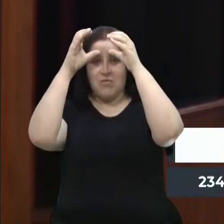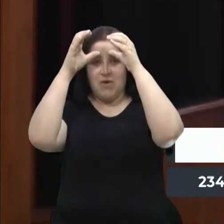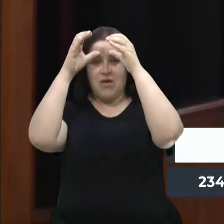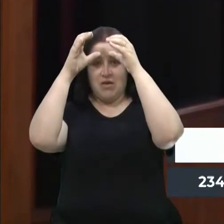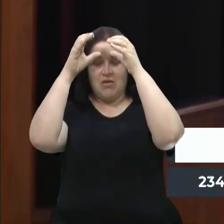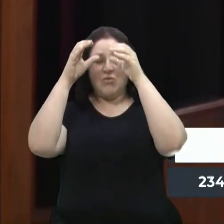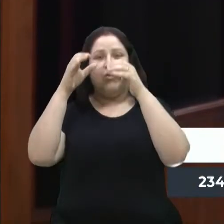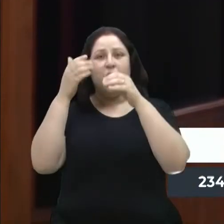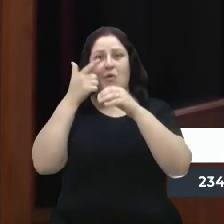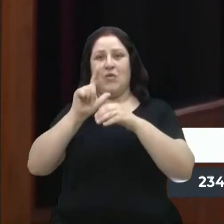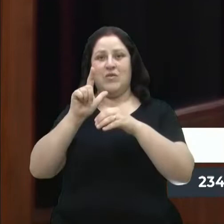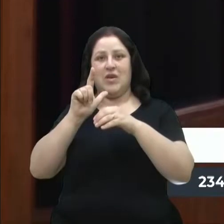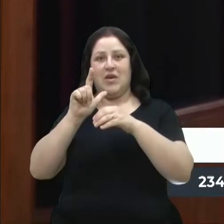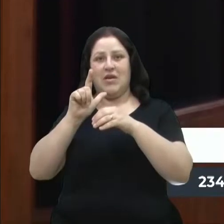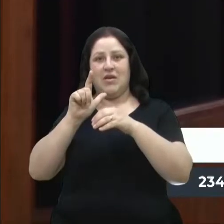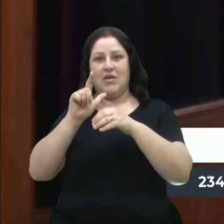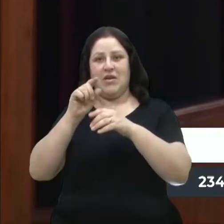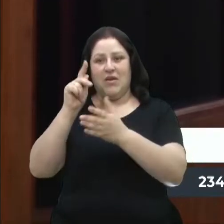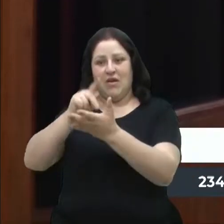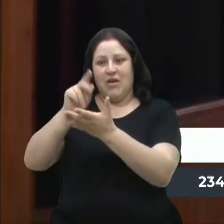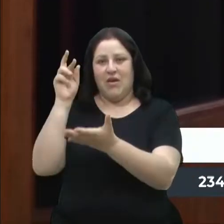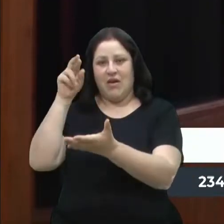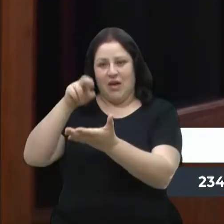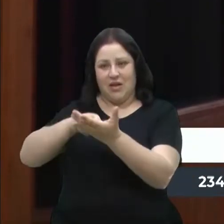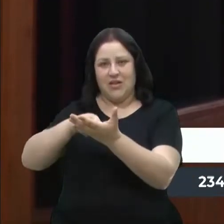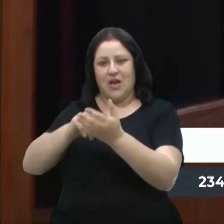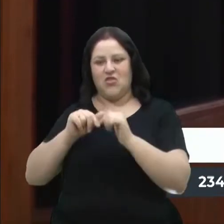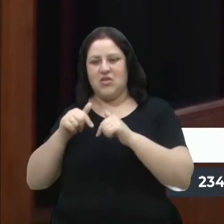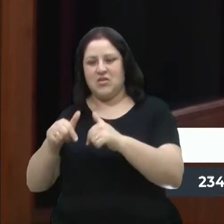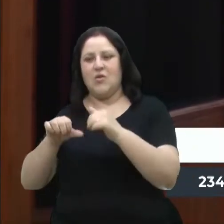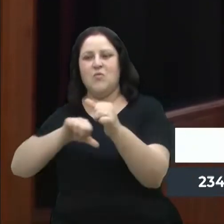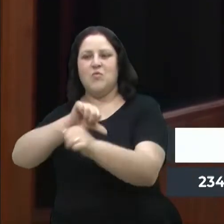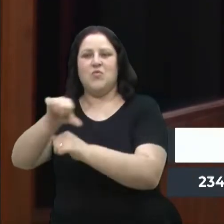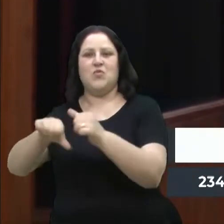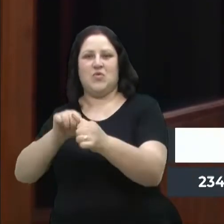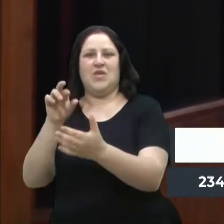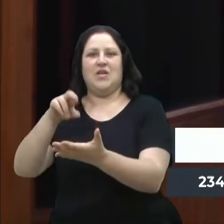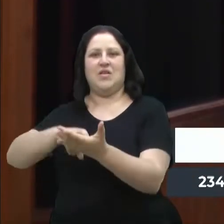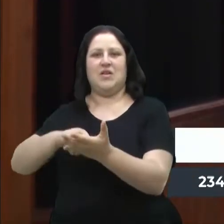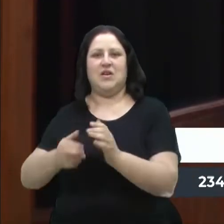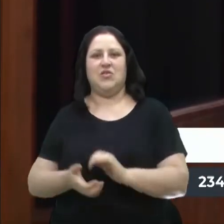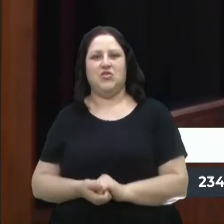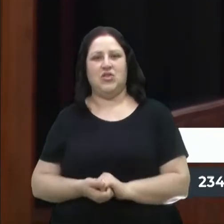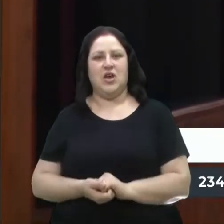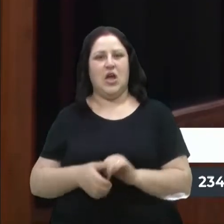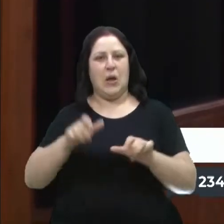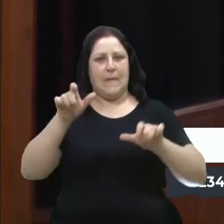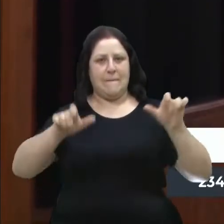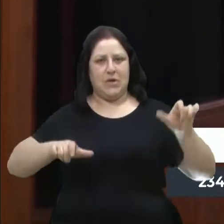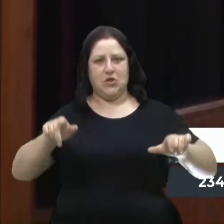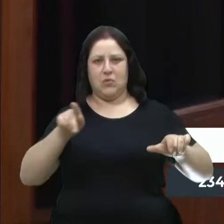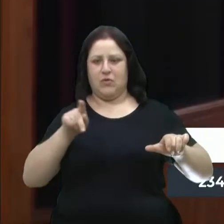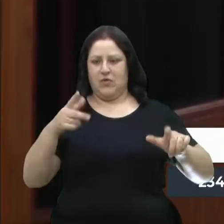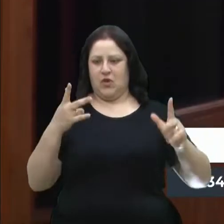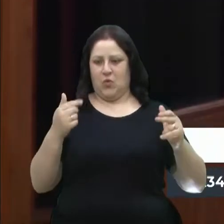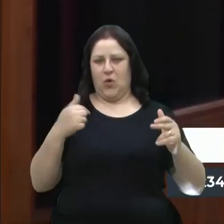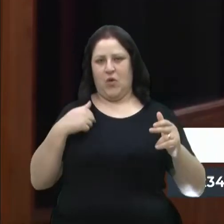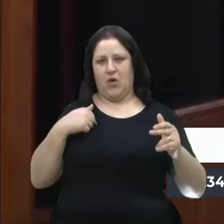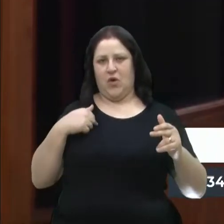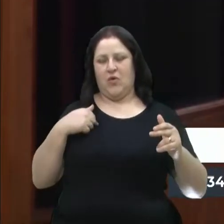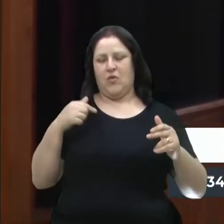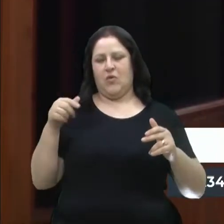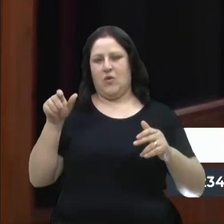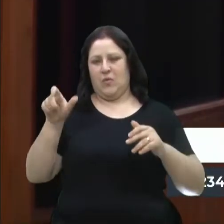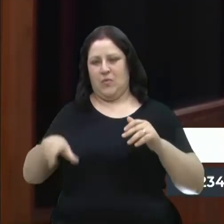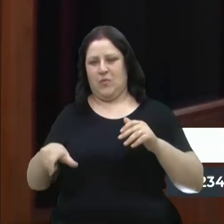a realidade por meio de ações quem é professor Como eu como a Maria Roseli as vices e os colegas professores